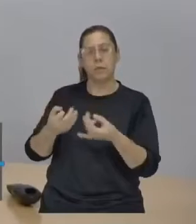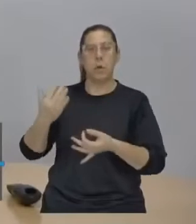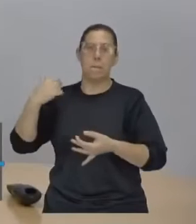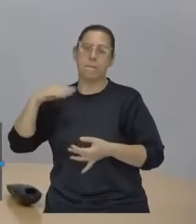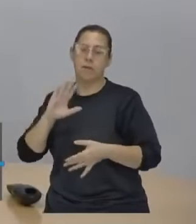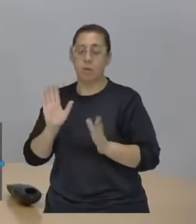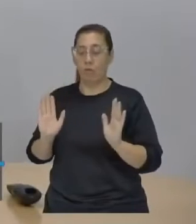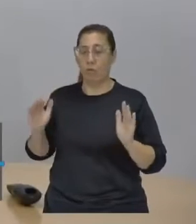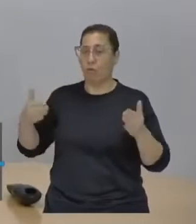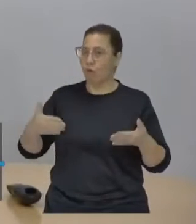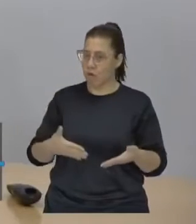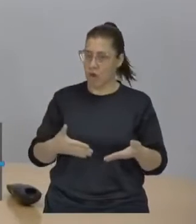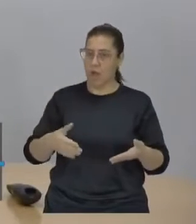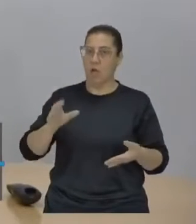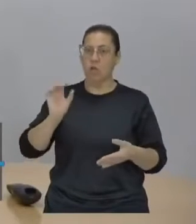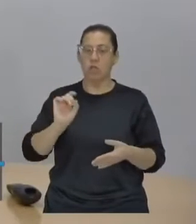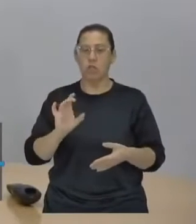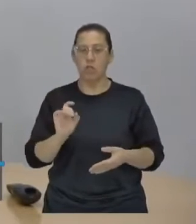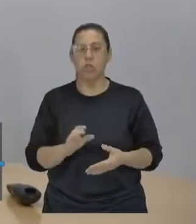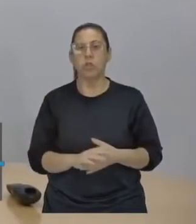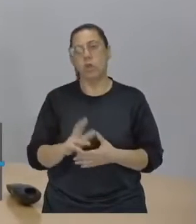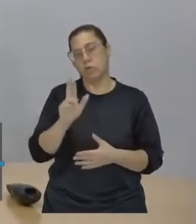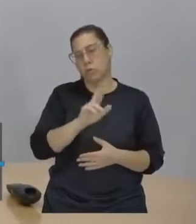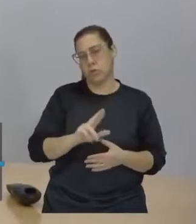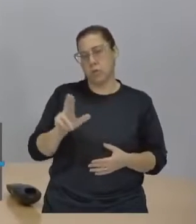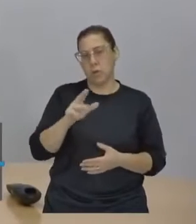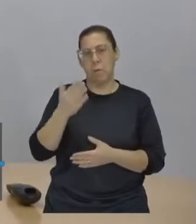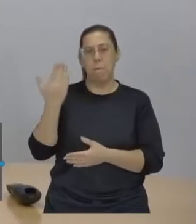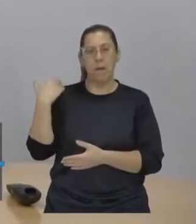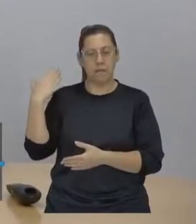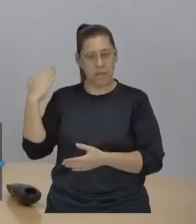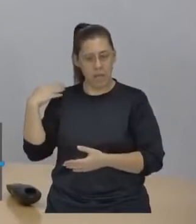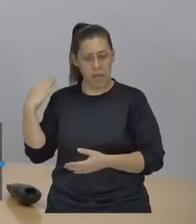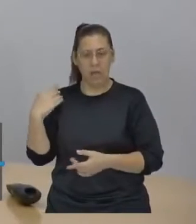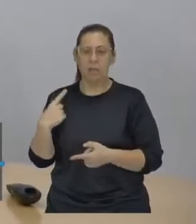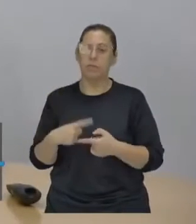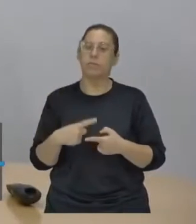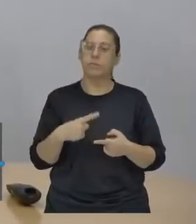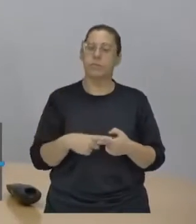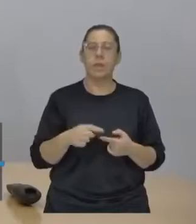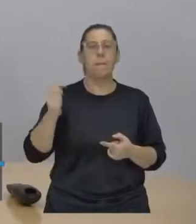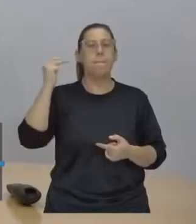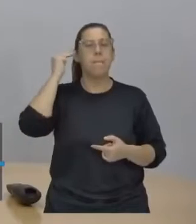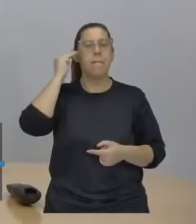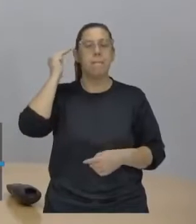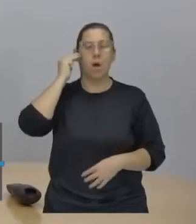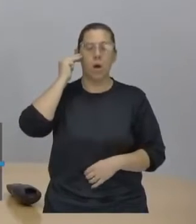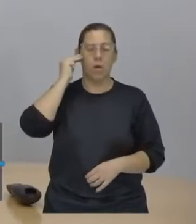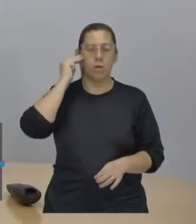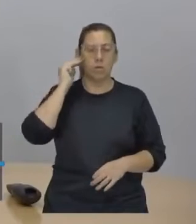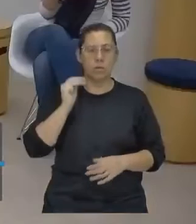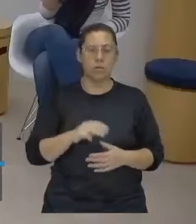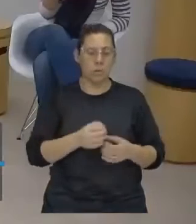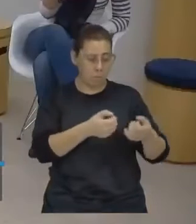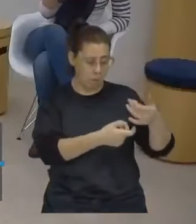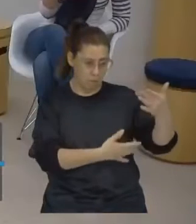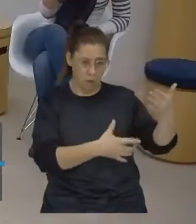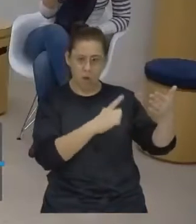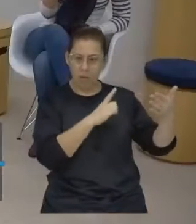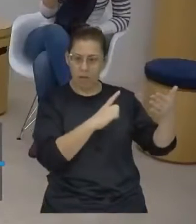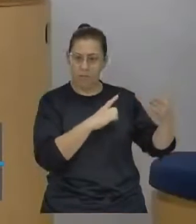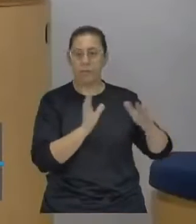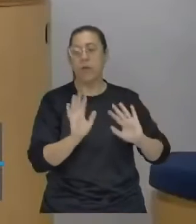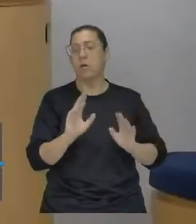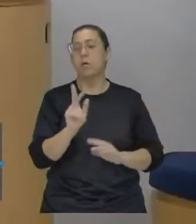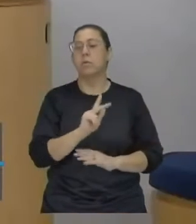vai focar só na questão de estar utilizando os pretéritos, porque nós estamos falando do gênero memórias. Elaine, algum comentário? Não, a Pro